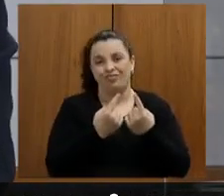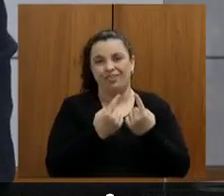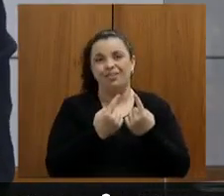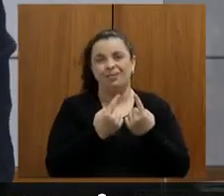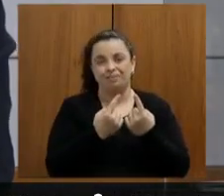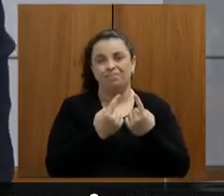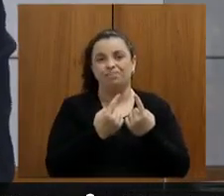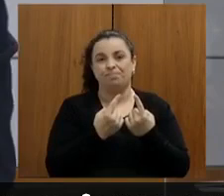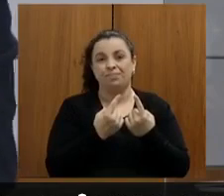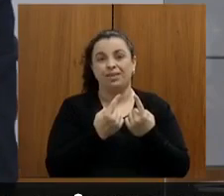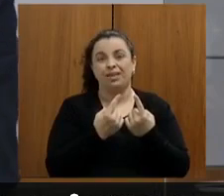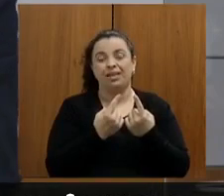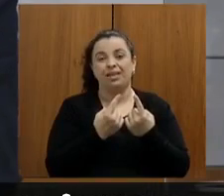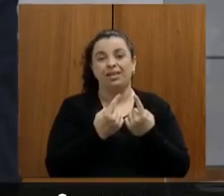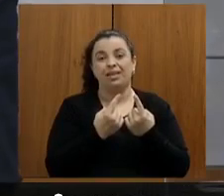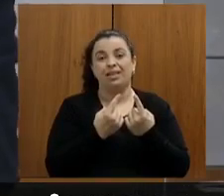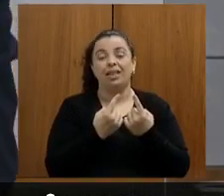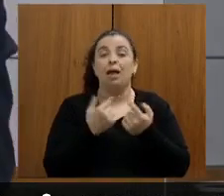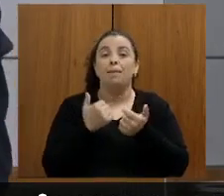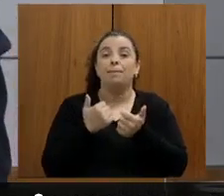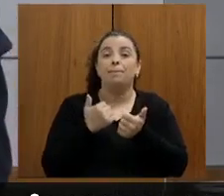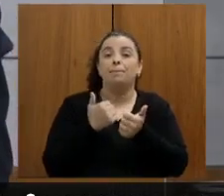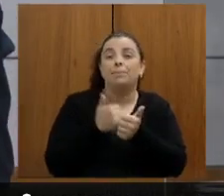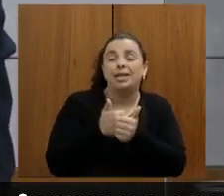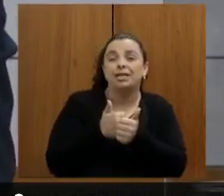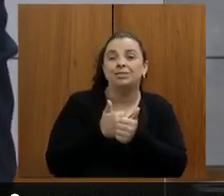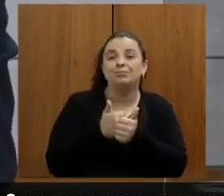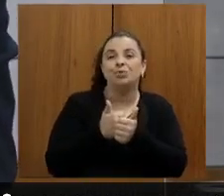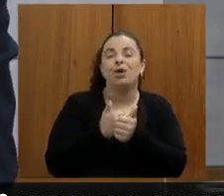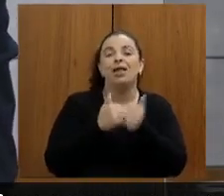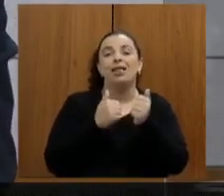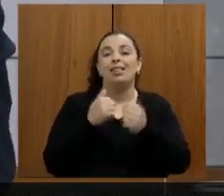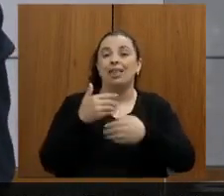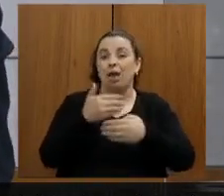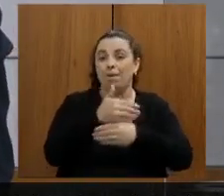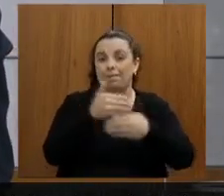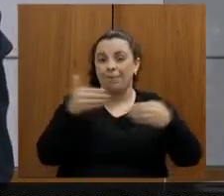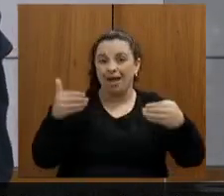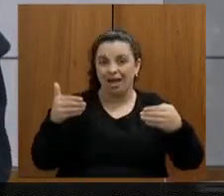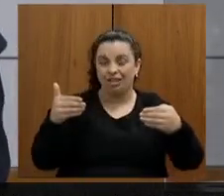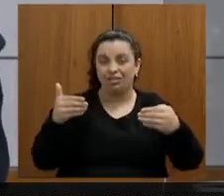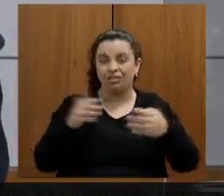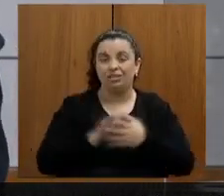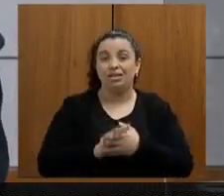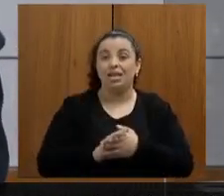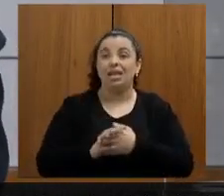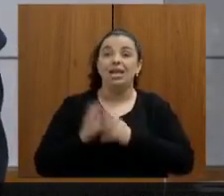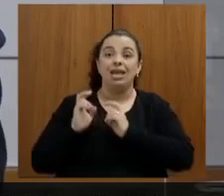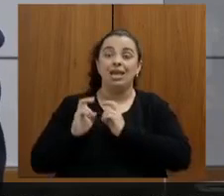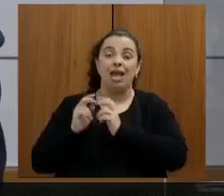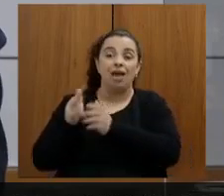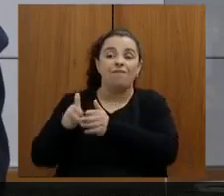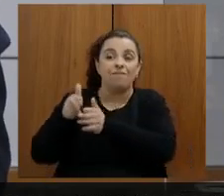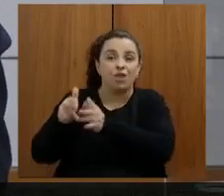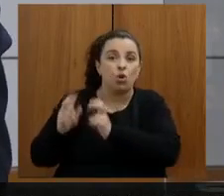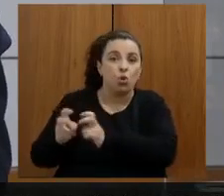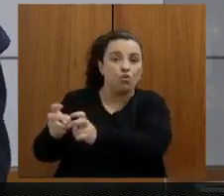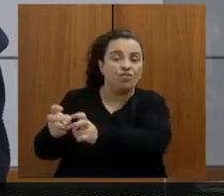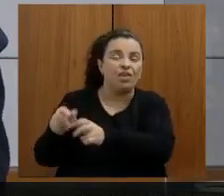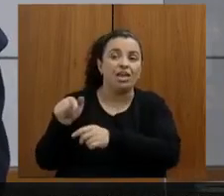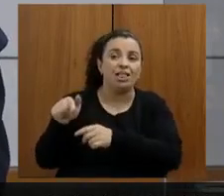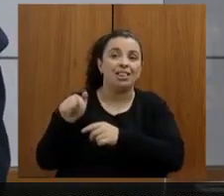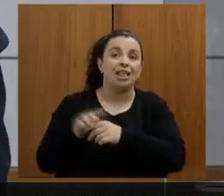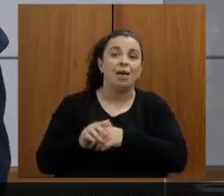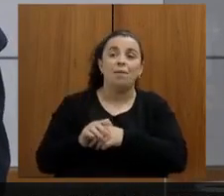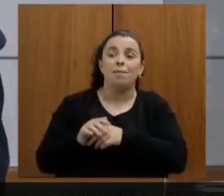jusante da barragem EA ferrovia abandonada tá a montante aquela ferrovia que passa